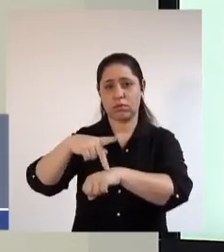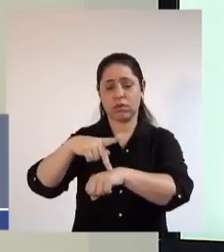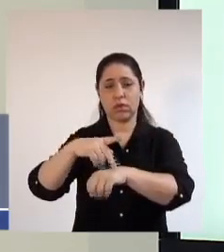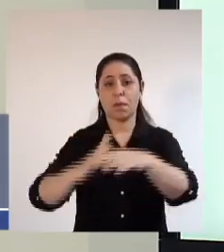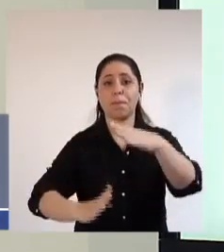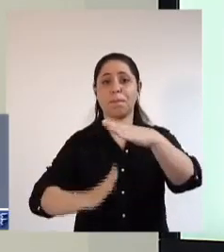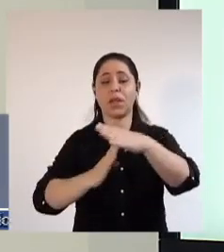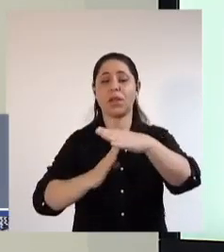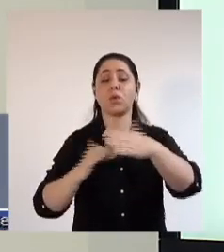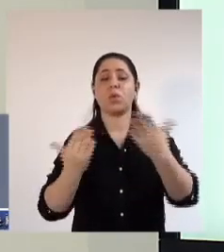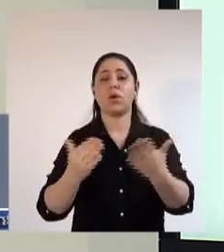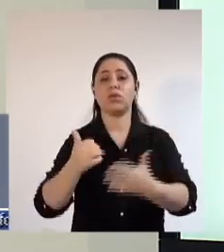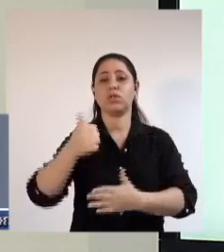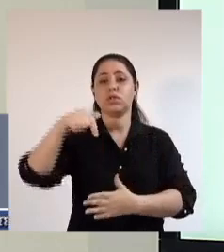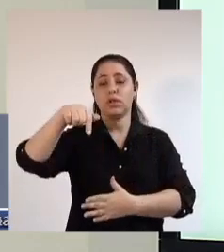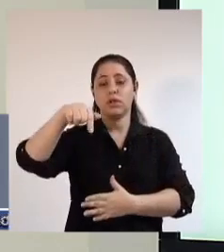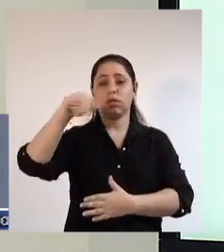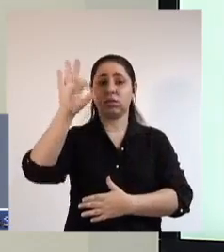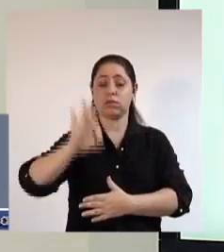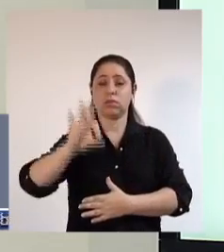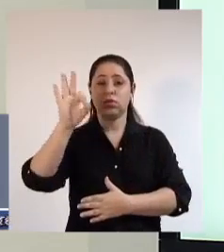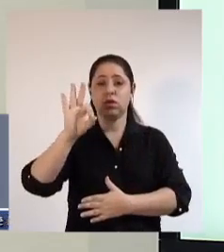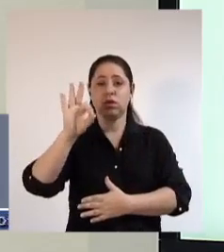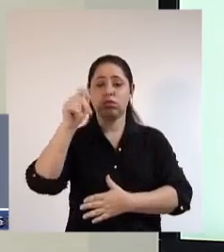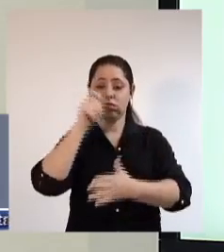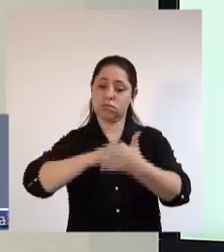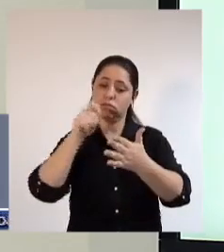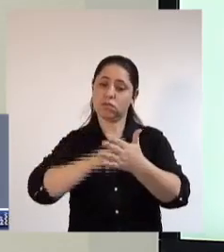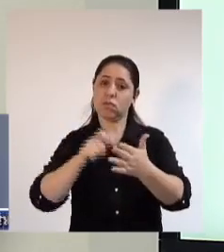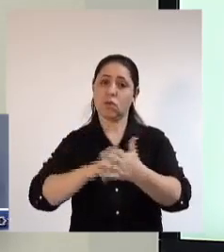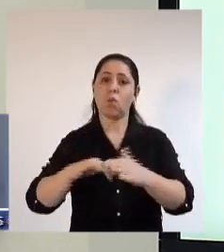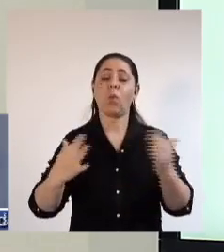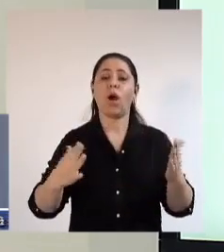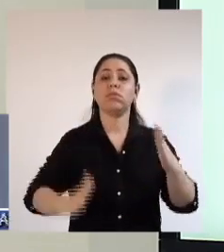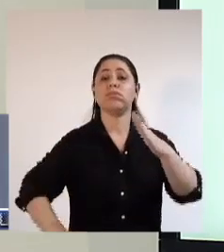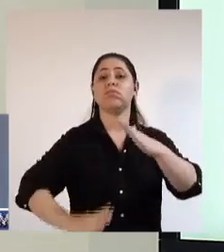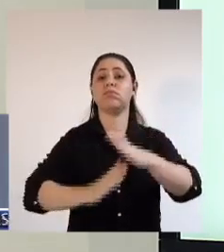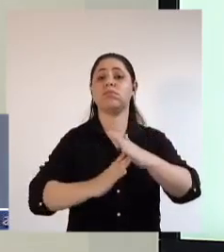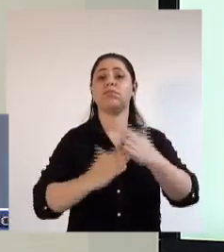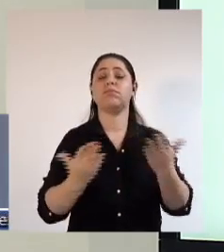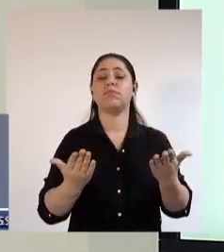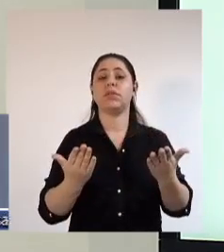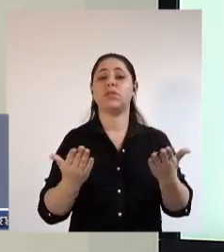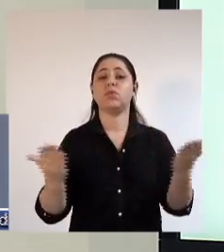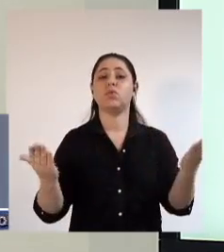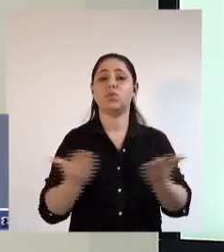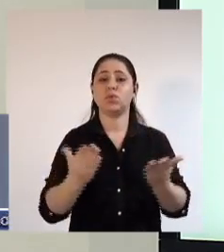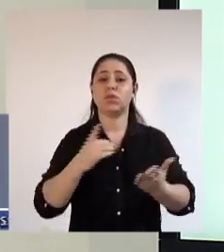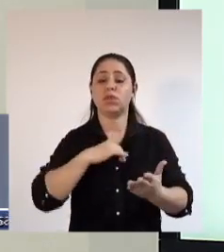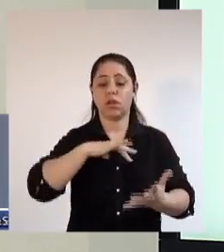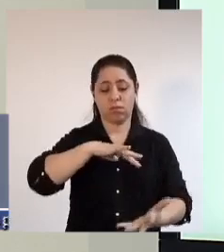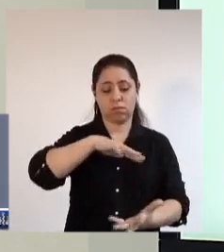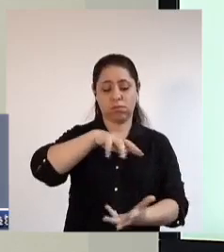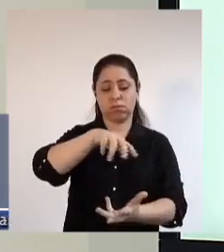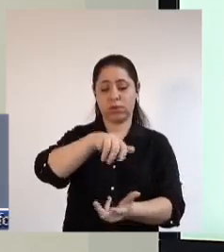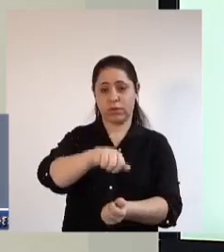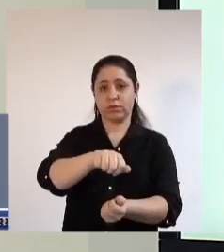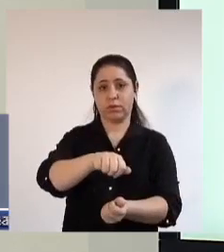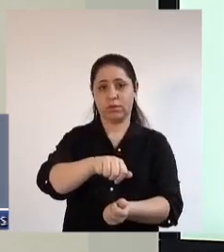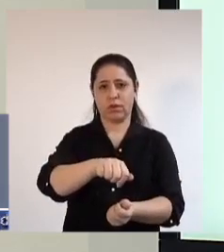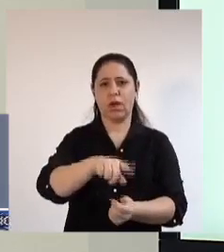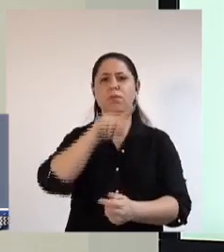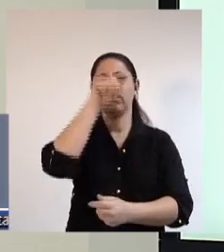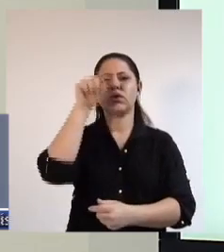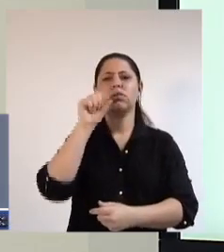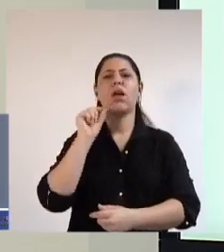17 por cento eu transcrevo pra nós aqui essa qual essa meta que nós temos no âmbito mundial porém para a